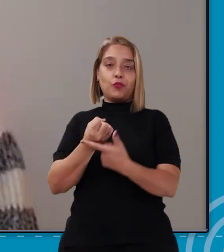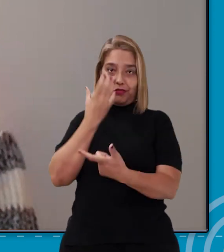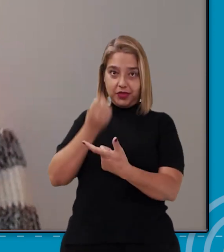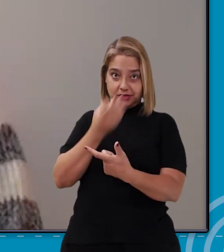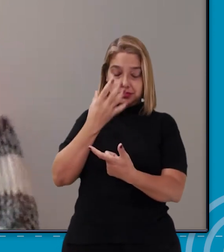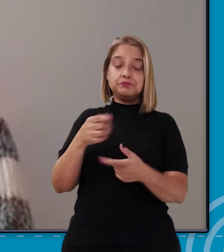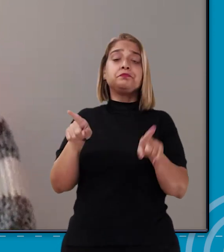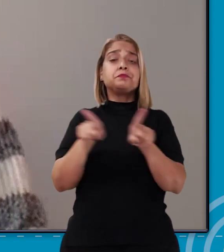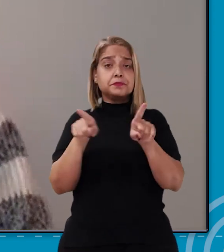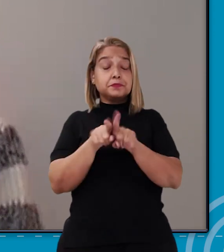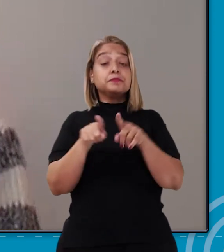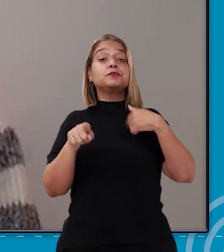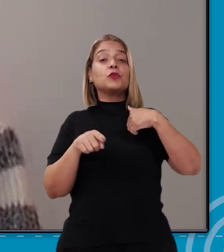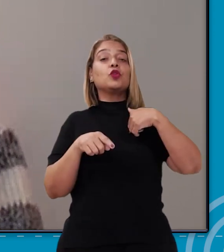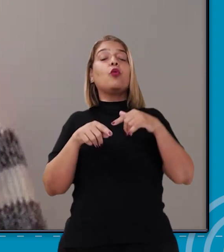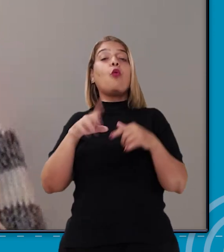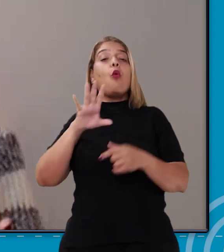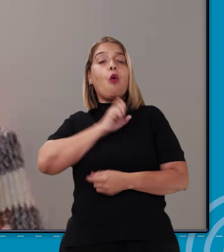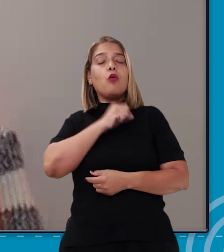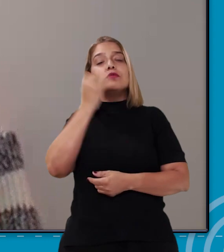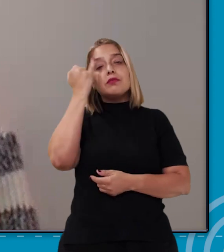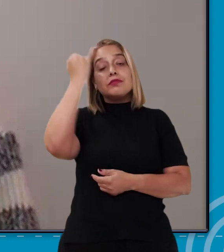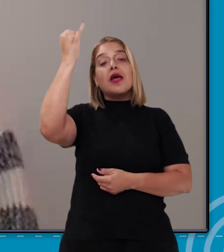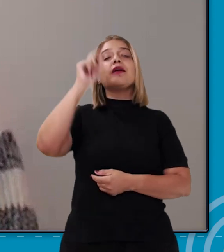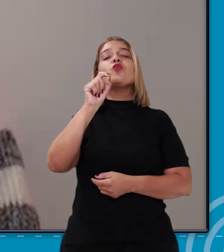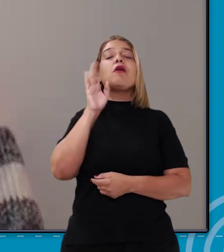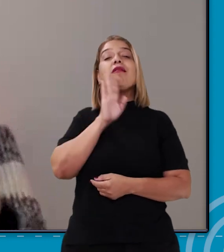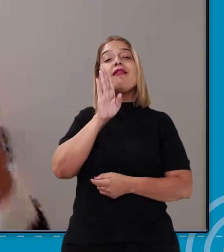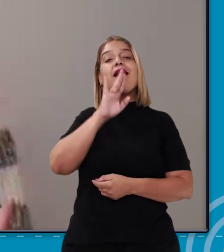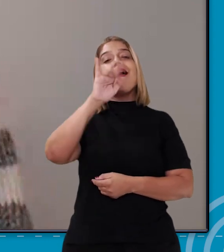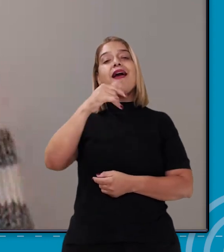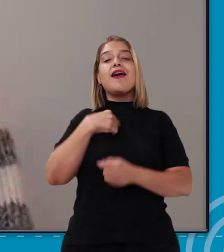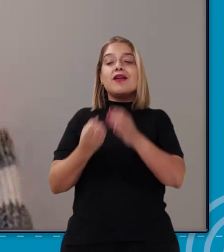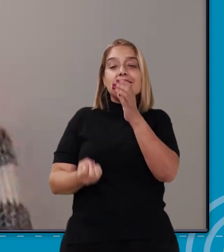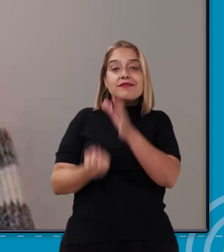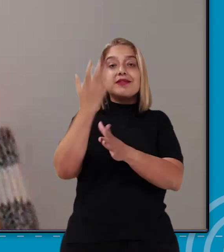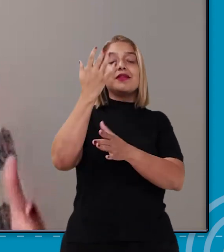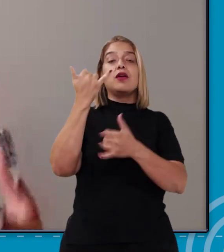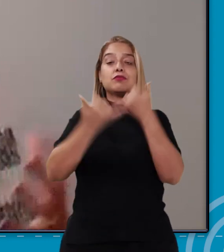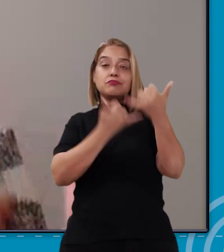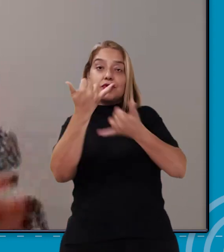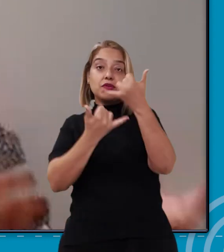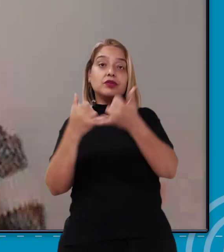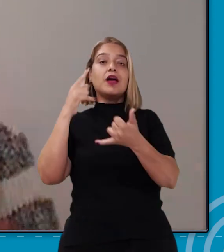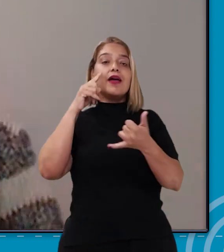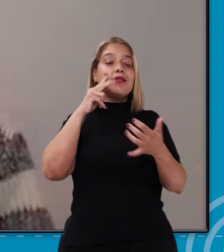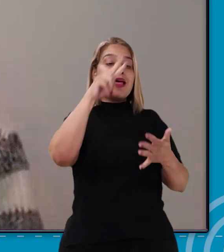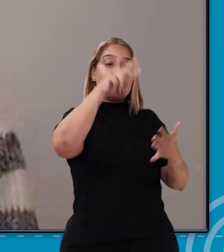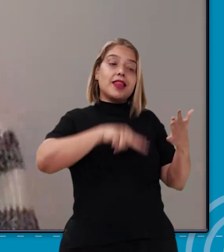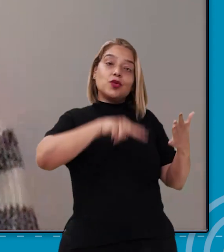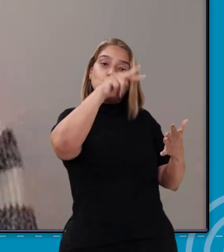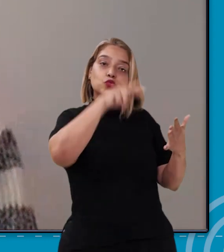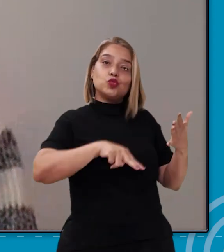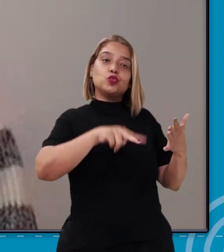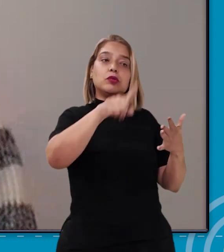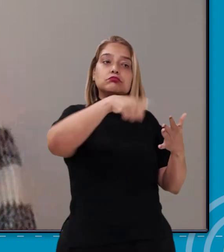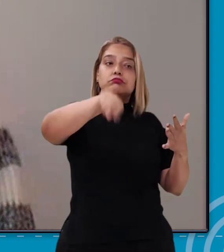alfabetização. Como eu disse também, uma ideia bacana é criar jogos com base na leitura